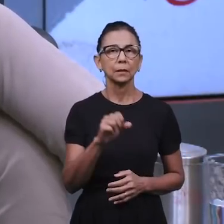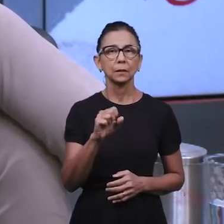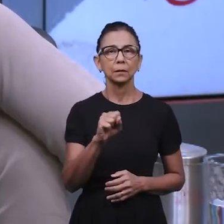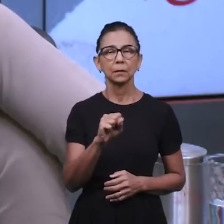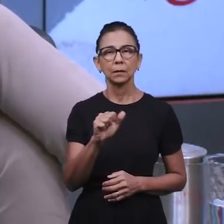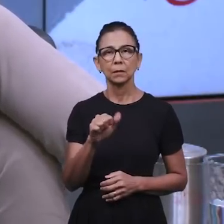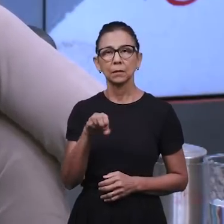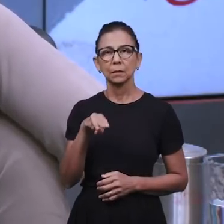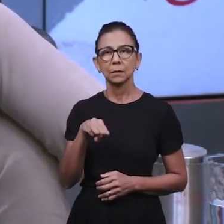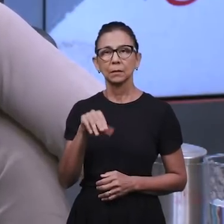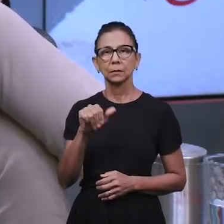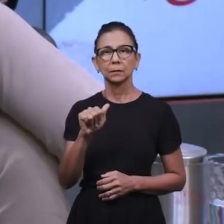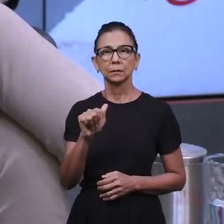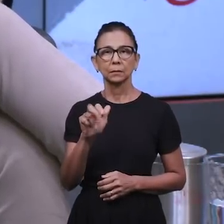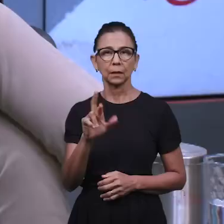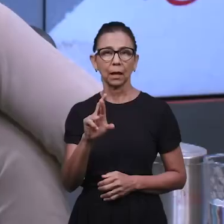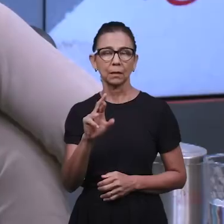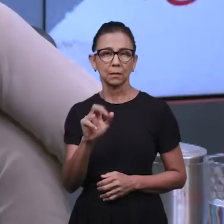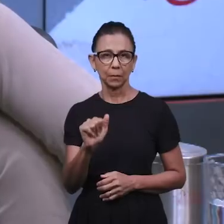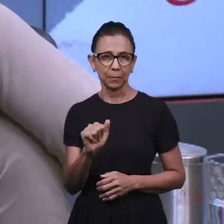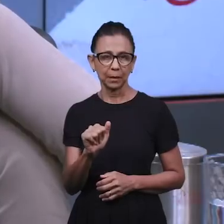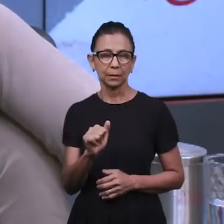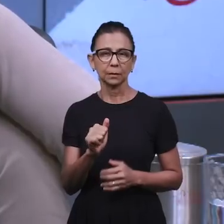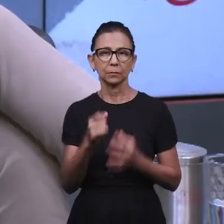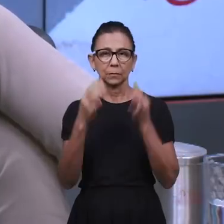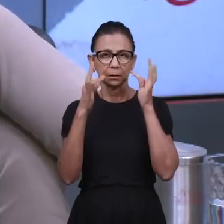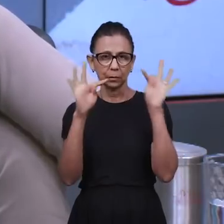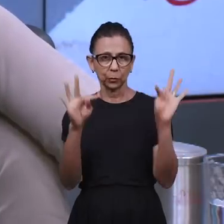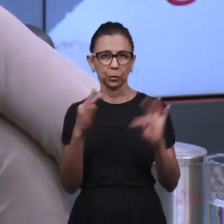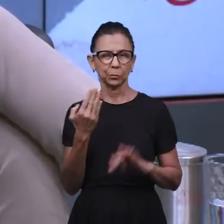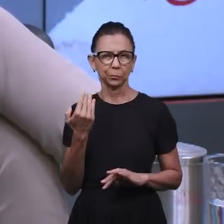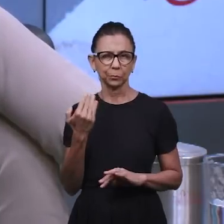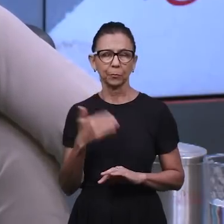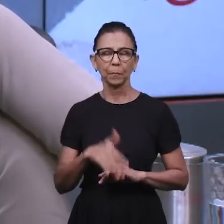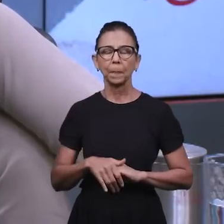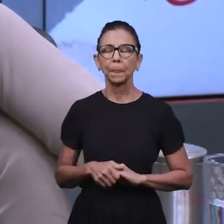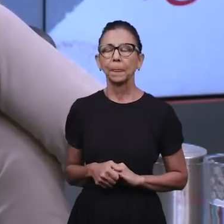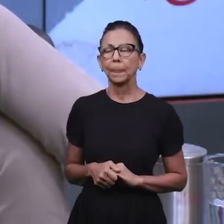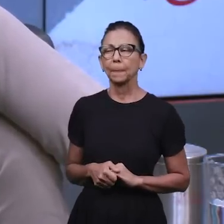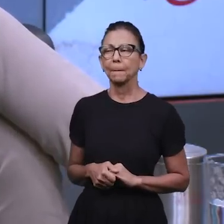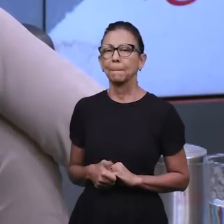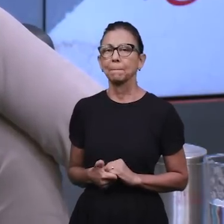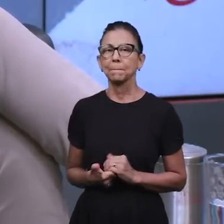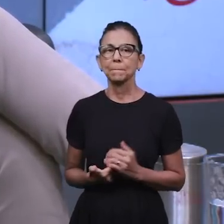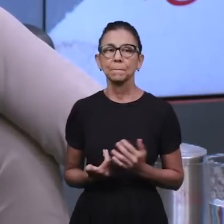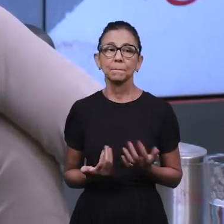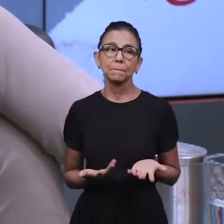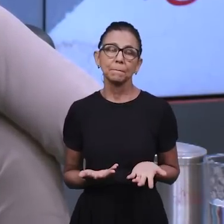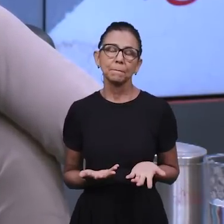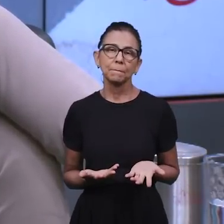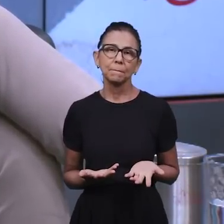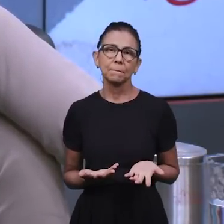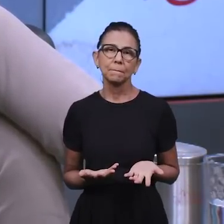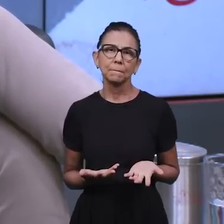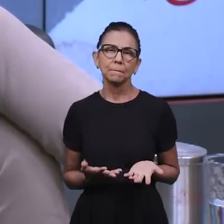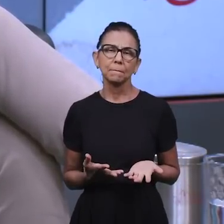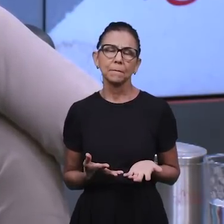alguém? É lícito. Agora, o que estabeleceu o que convinha ou não foi a direção do Espírito